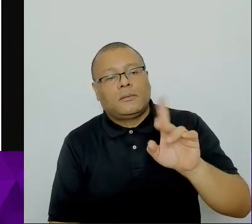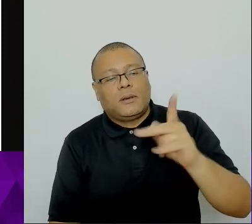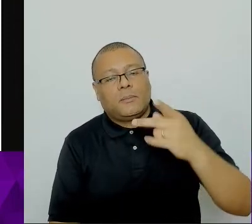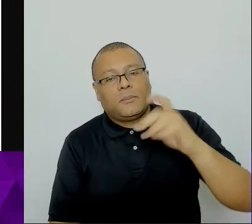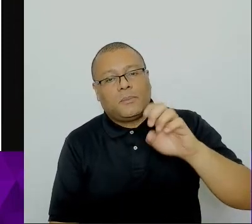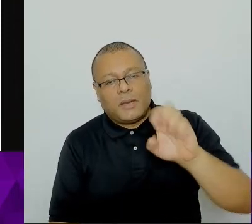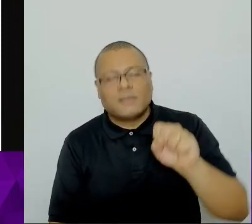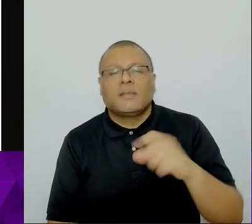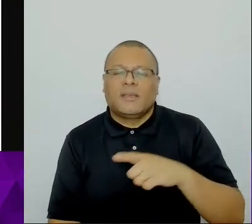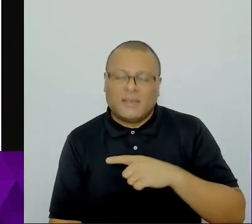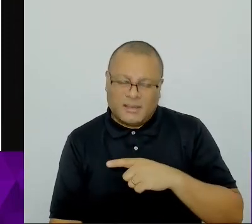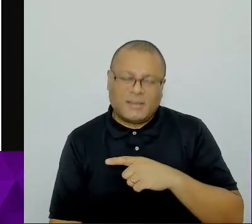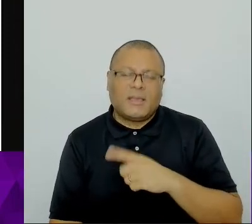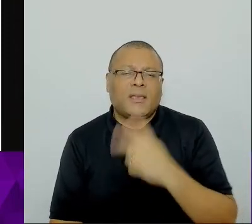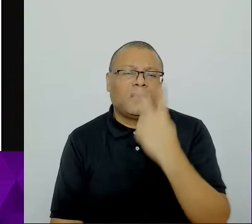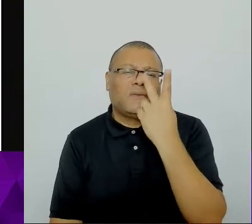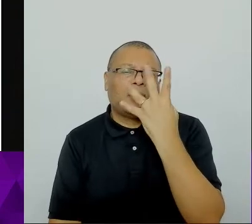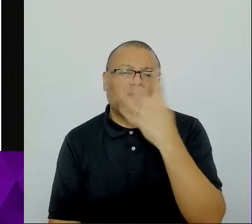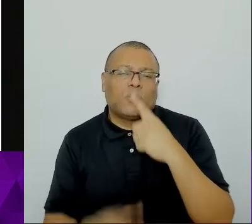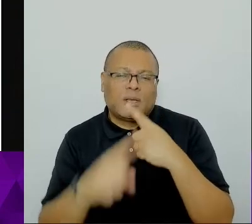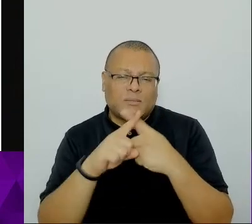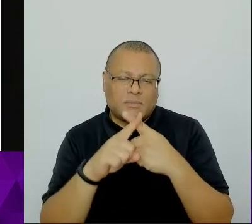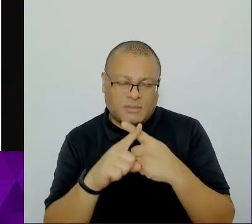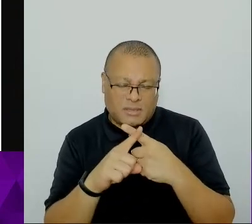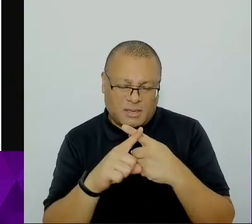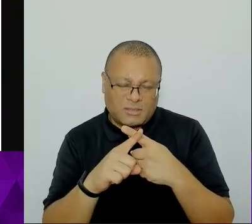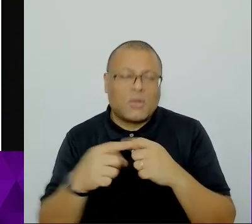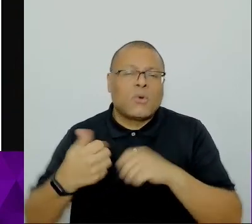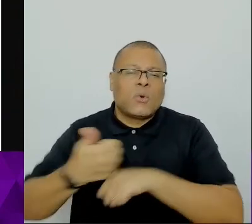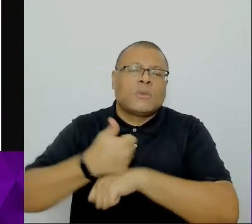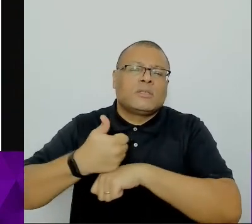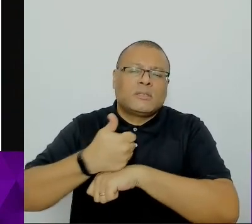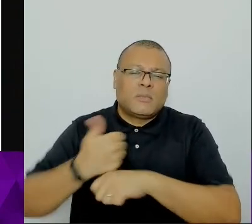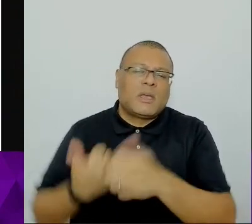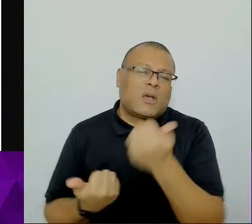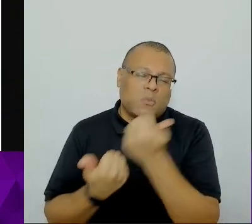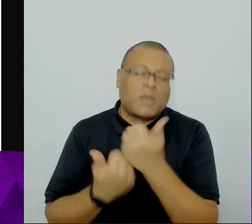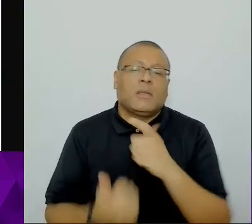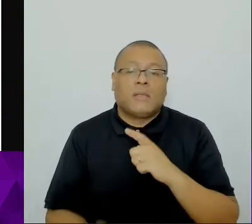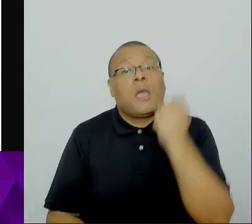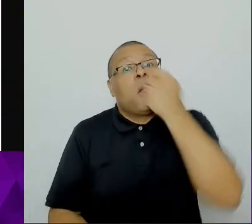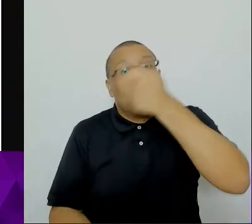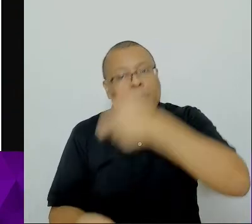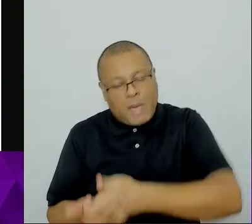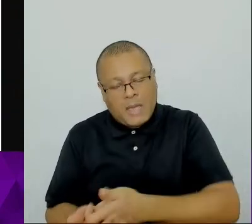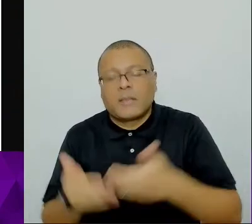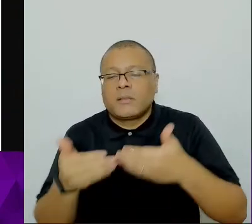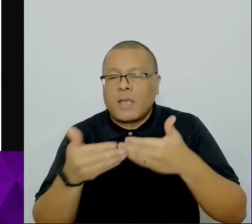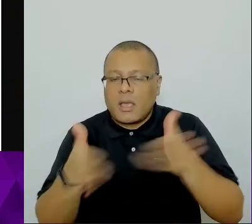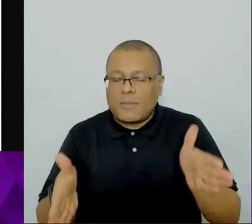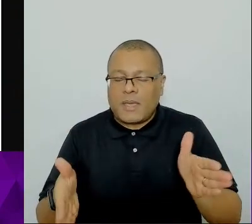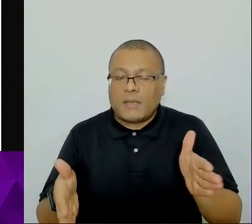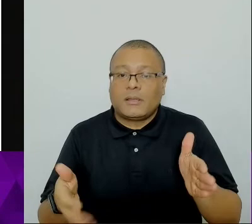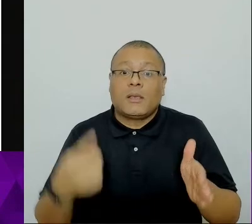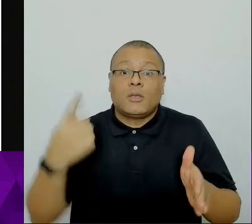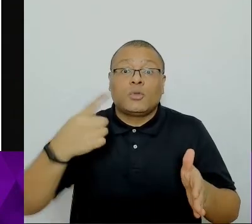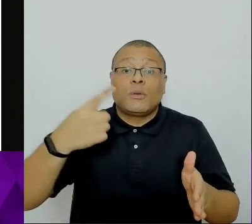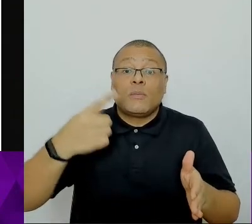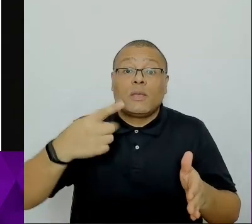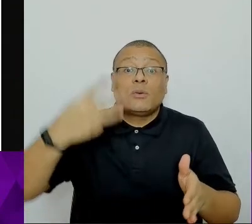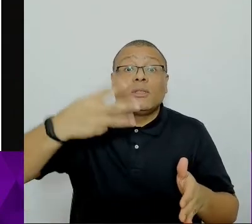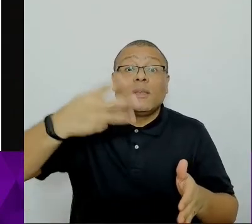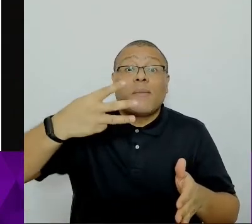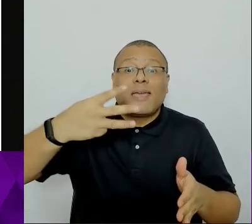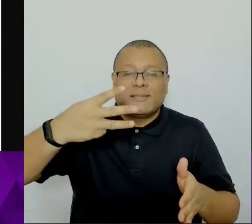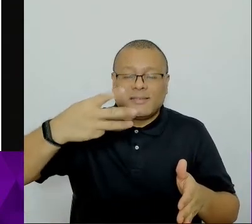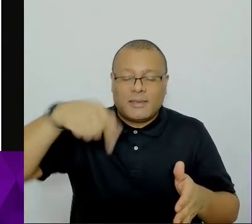suporte 24/7 da NVIDIA com os especialistas, já está disponível agora no primeiro quarto